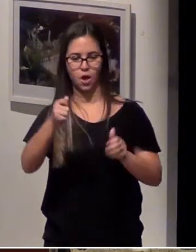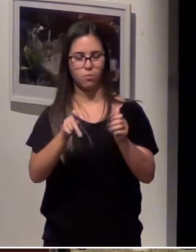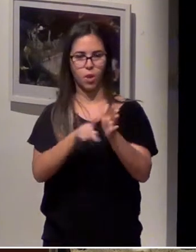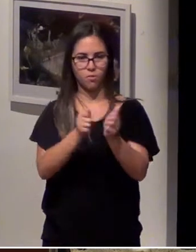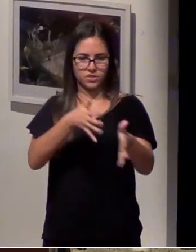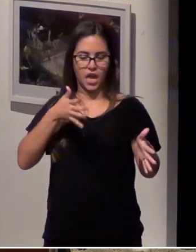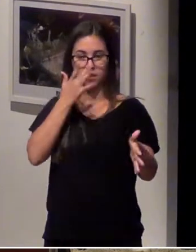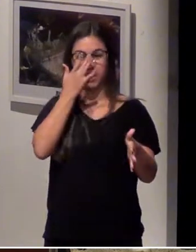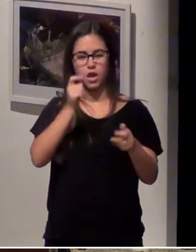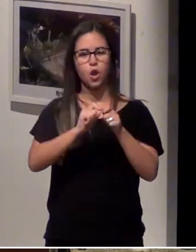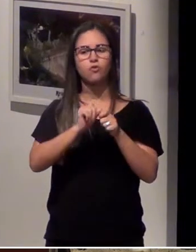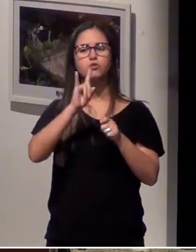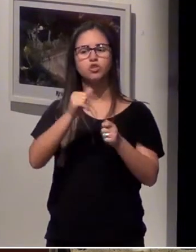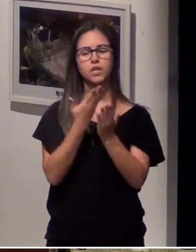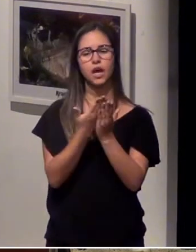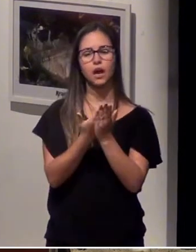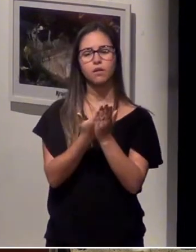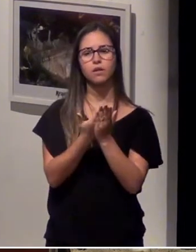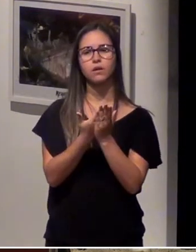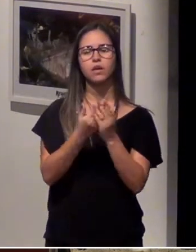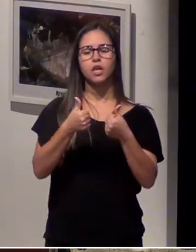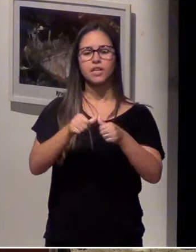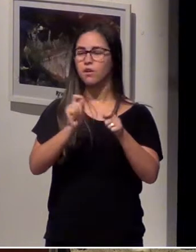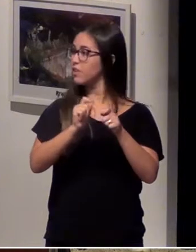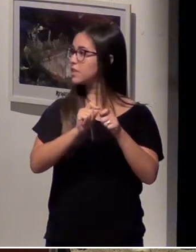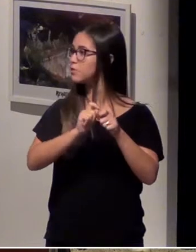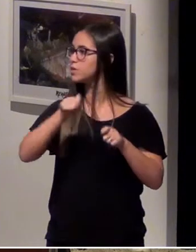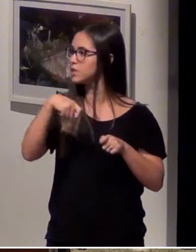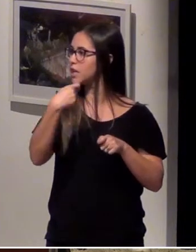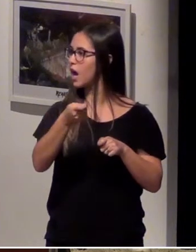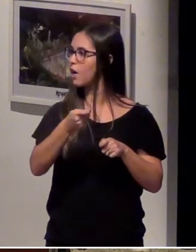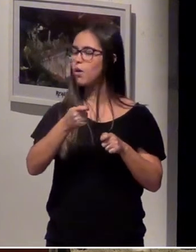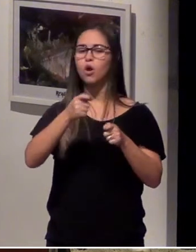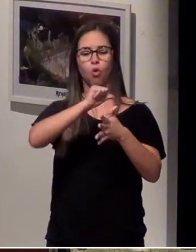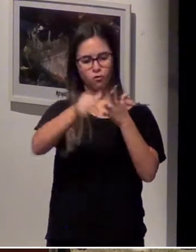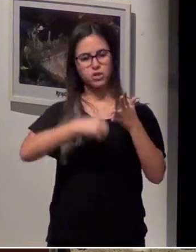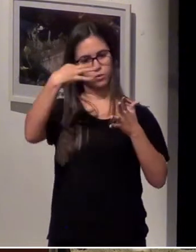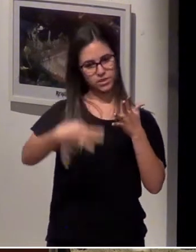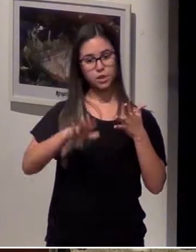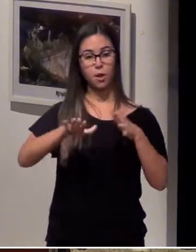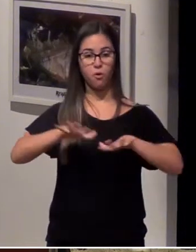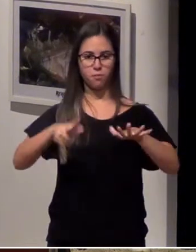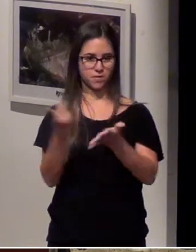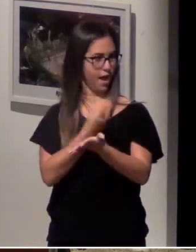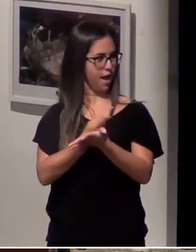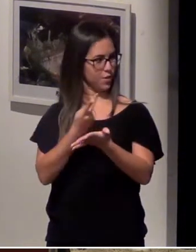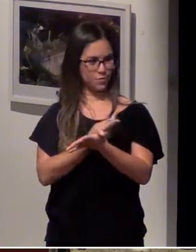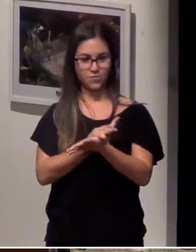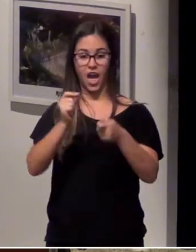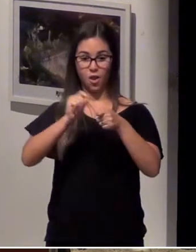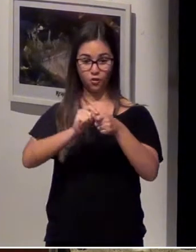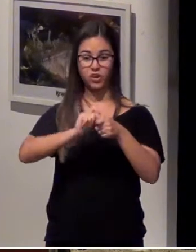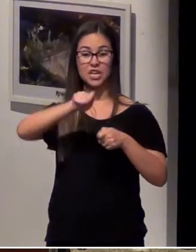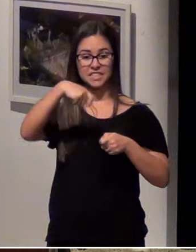proficiência. Eu fiz um dia numa aula e eu estava fazendo o sinal com a configuração de mão certa, mas o movimento errado. Então, eu estava